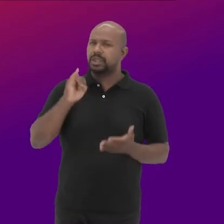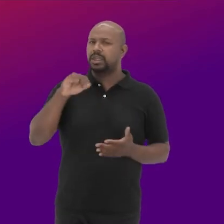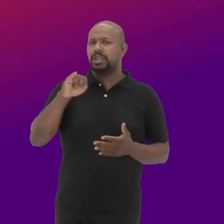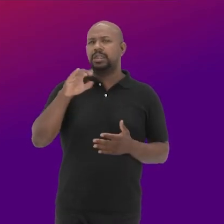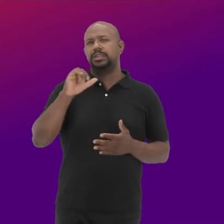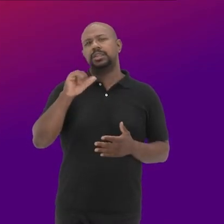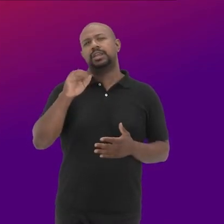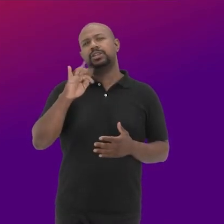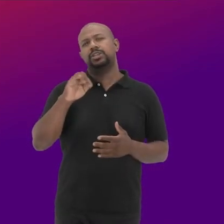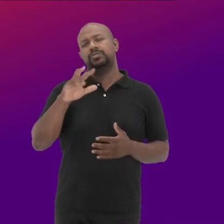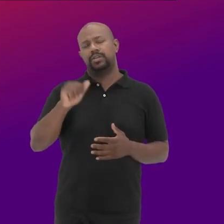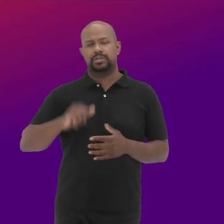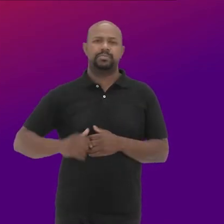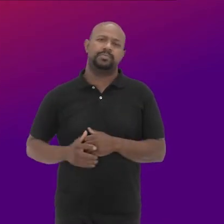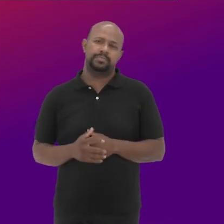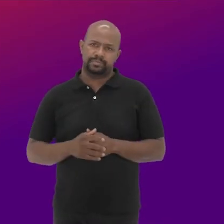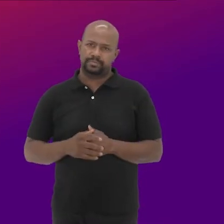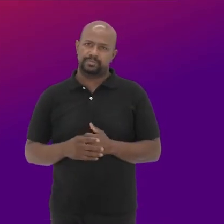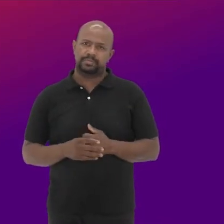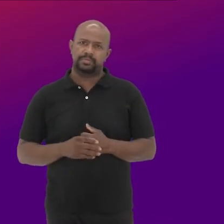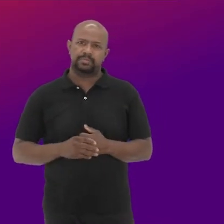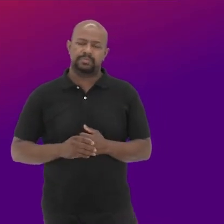iniciativa.